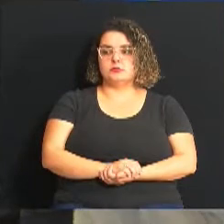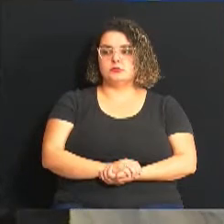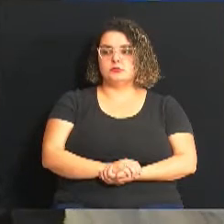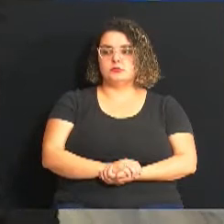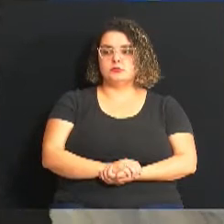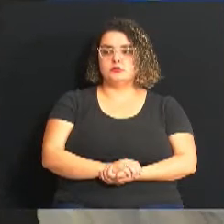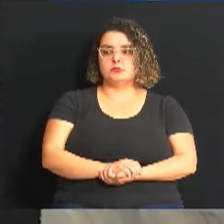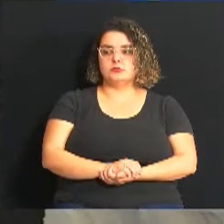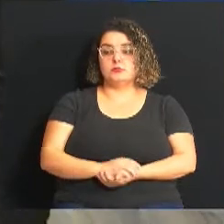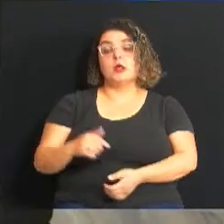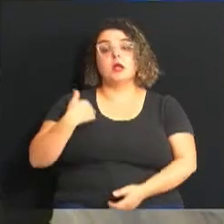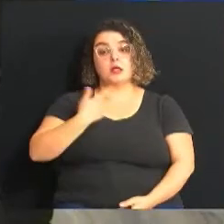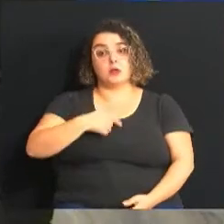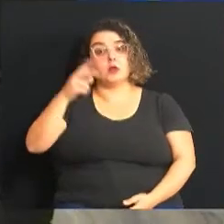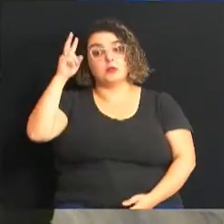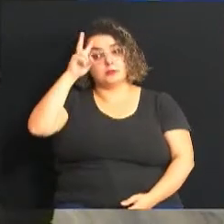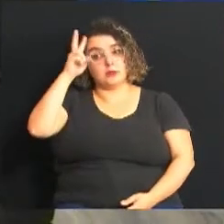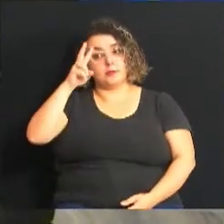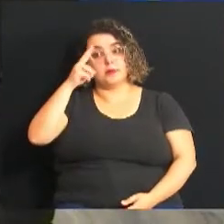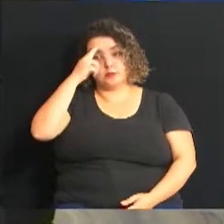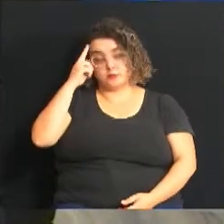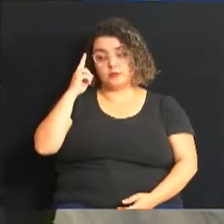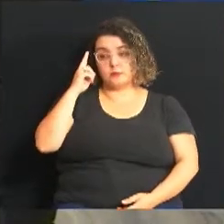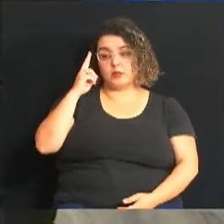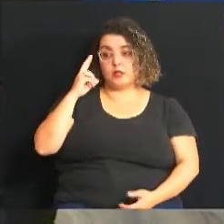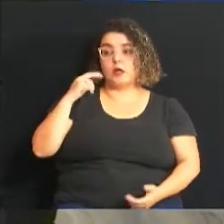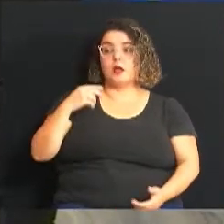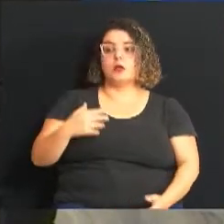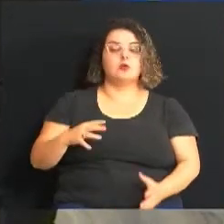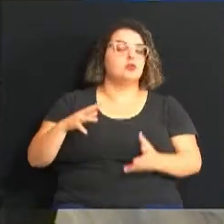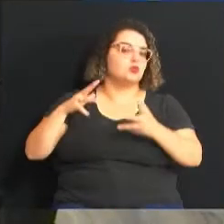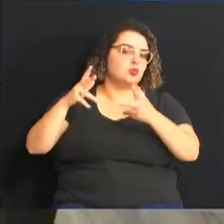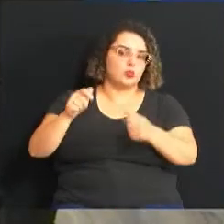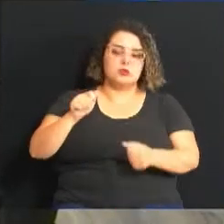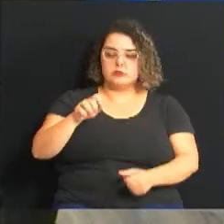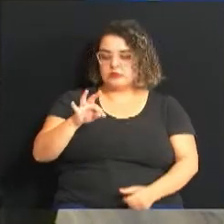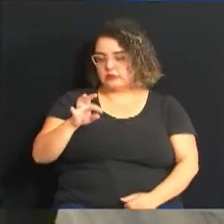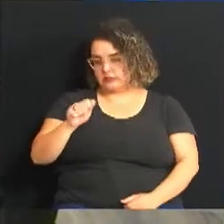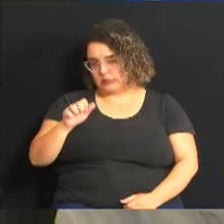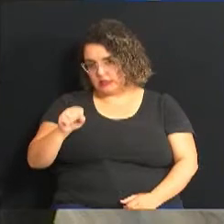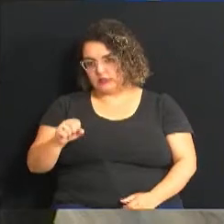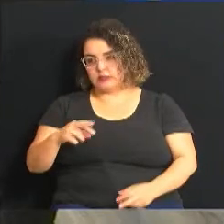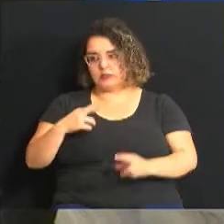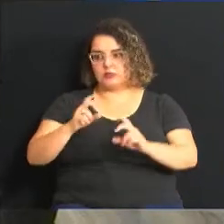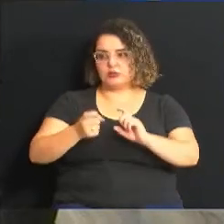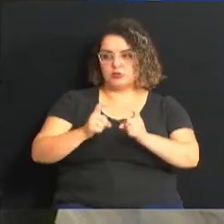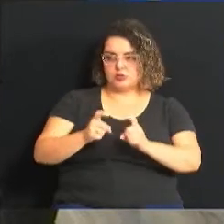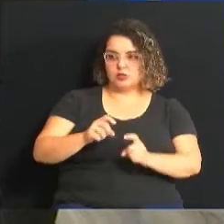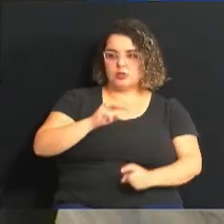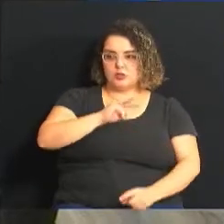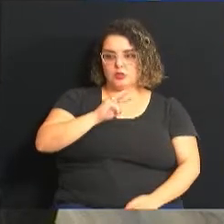E a gente lembra, Gabriel, que o trabalho, as atas de todas as reuniões estão lá no site